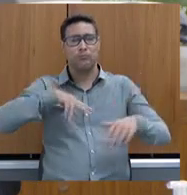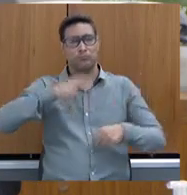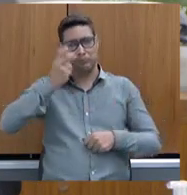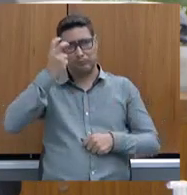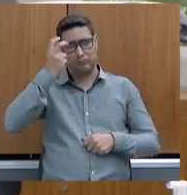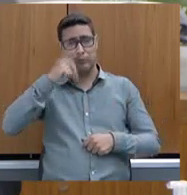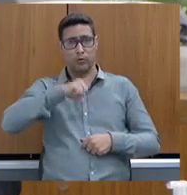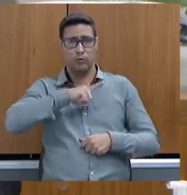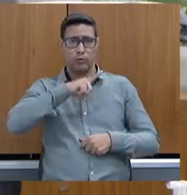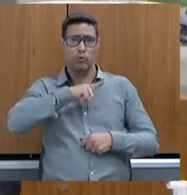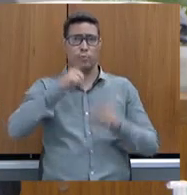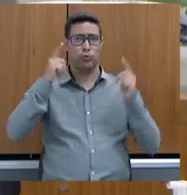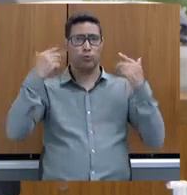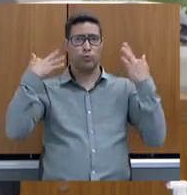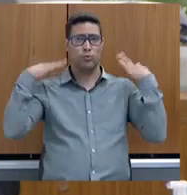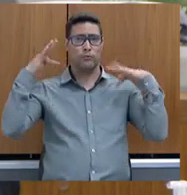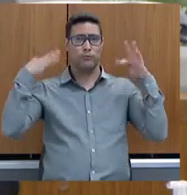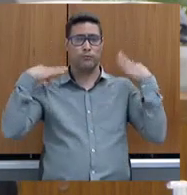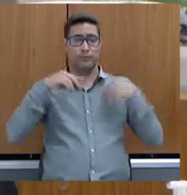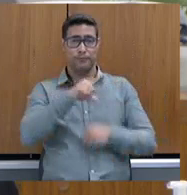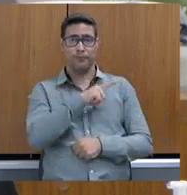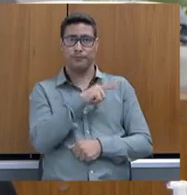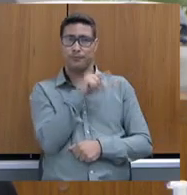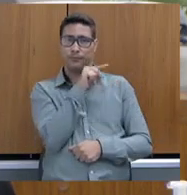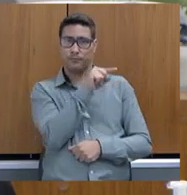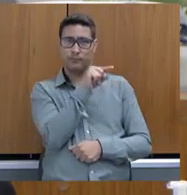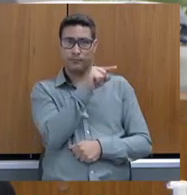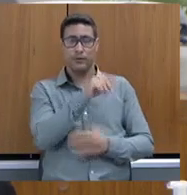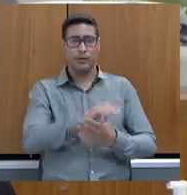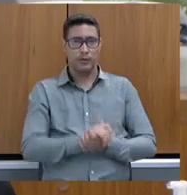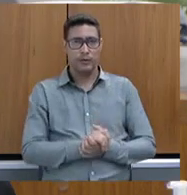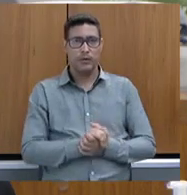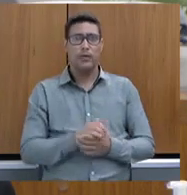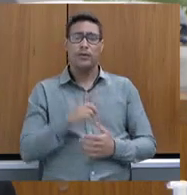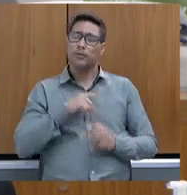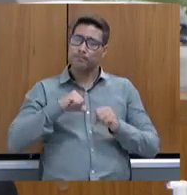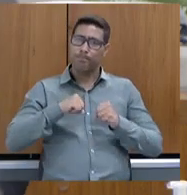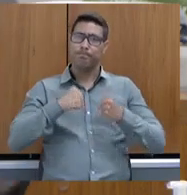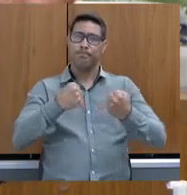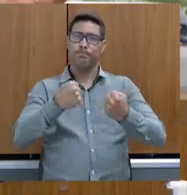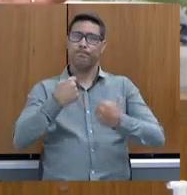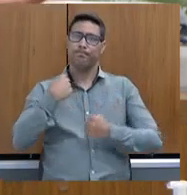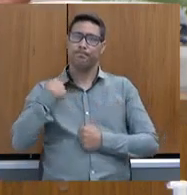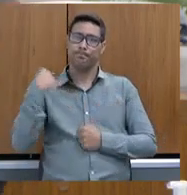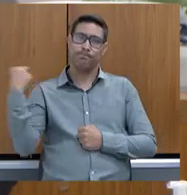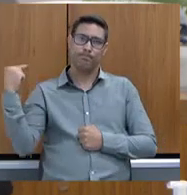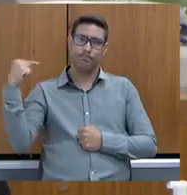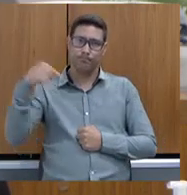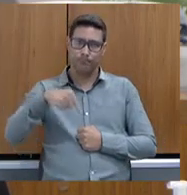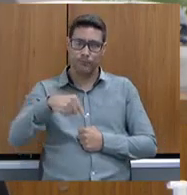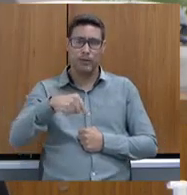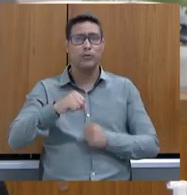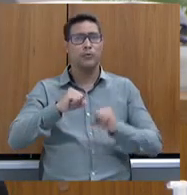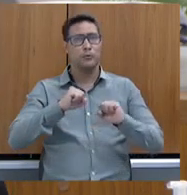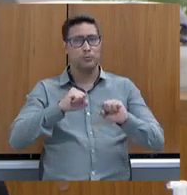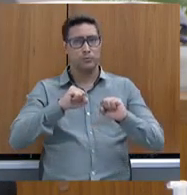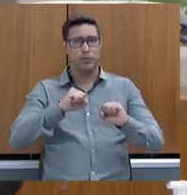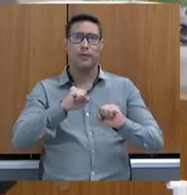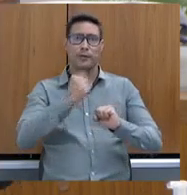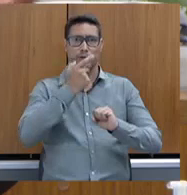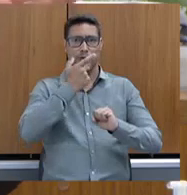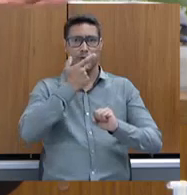então Secretário é somente fiz muita questão de estar aqui eu poderia ter falar pela